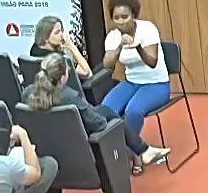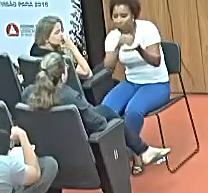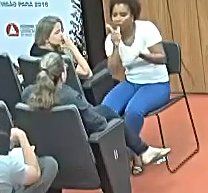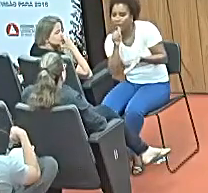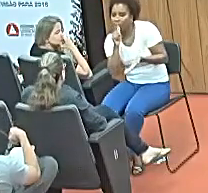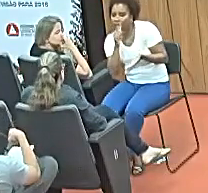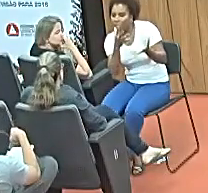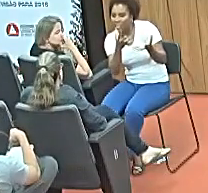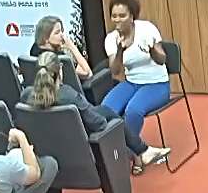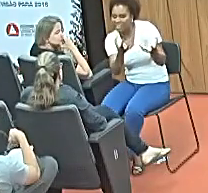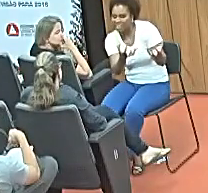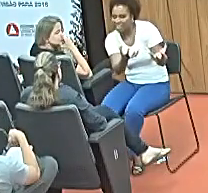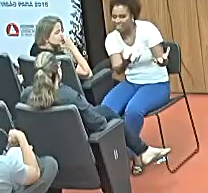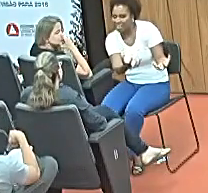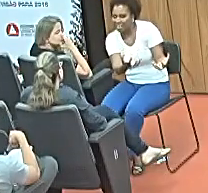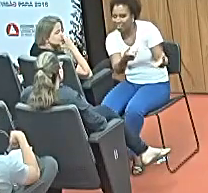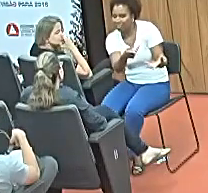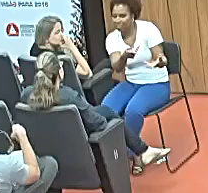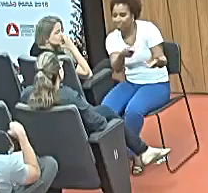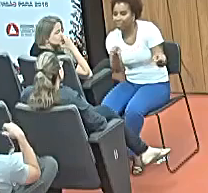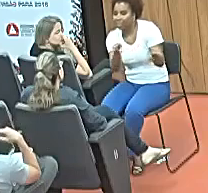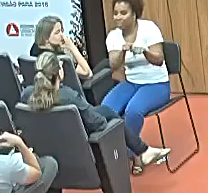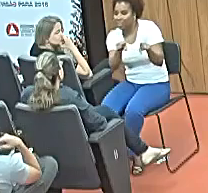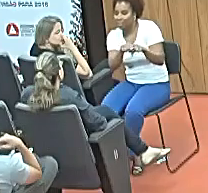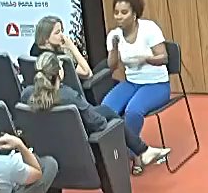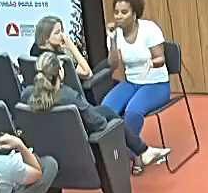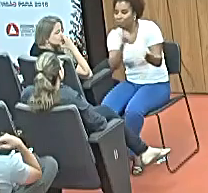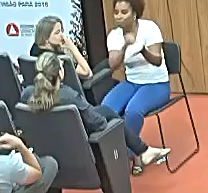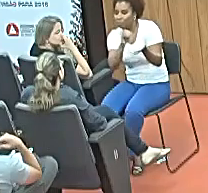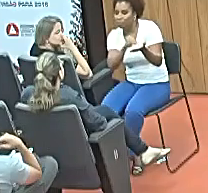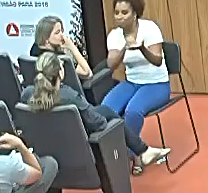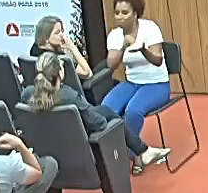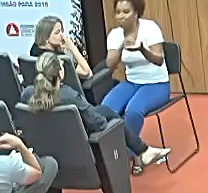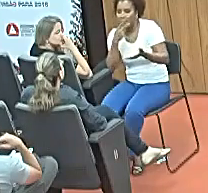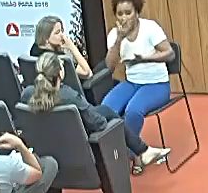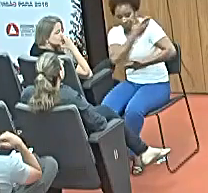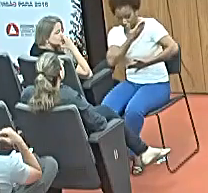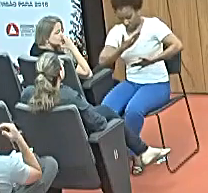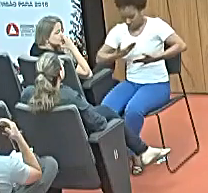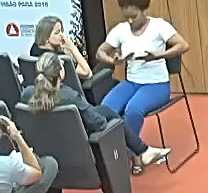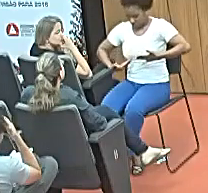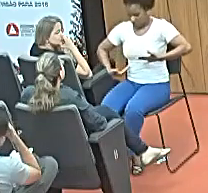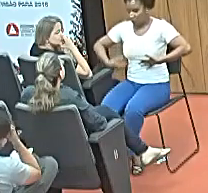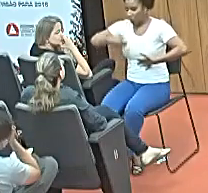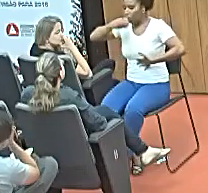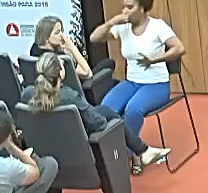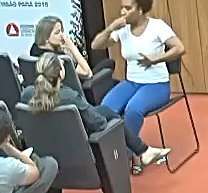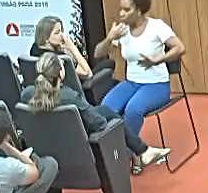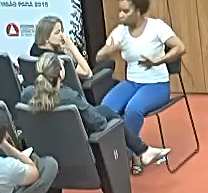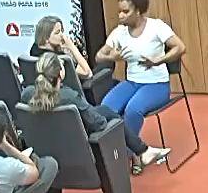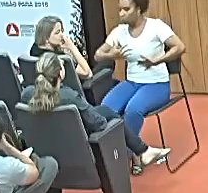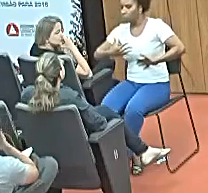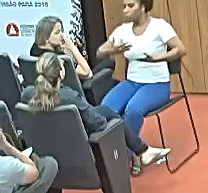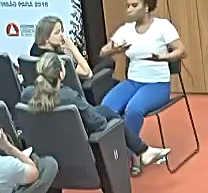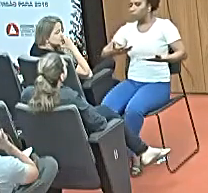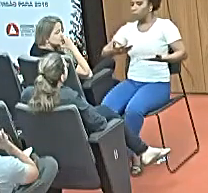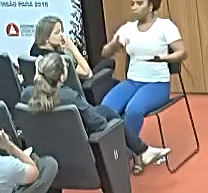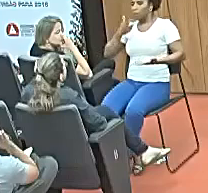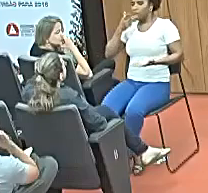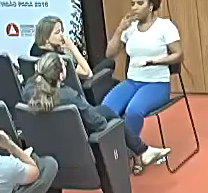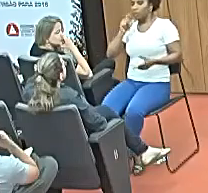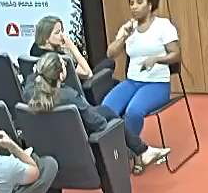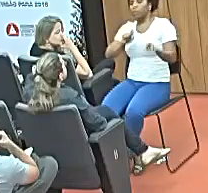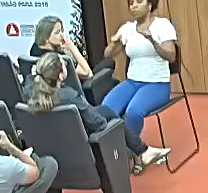irresponsabilidade e falta de políticas públicas adequadas e que possam de fato